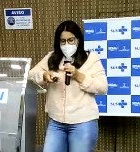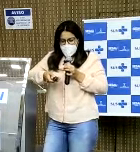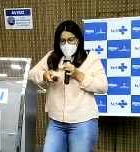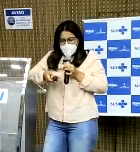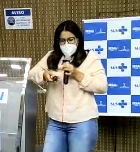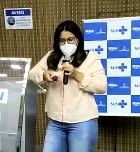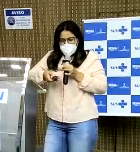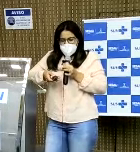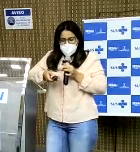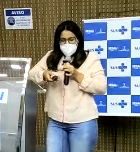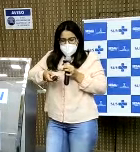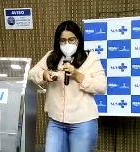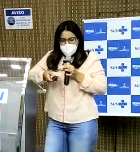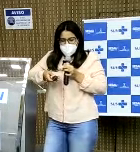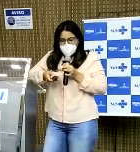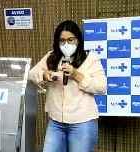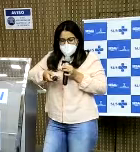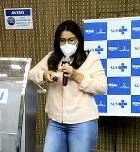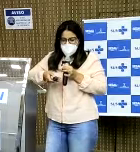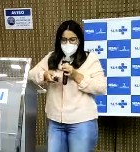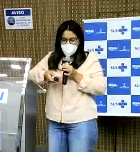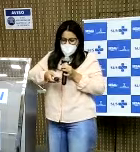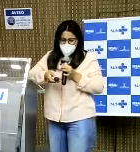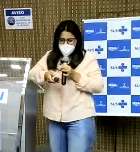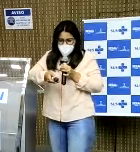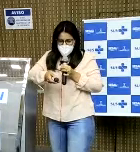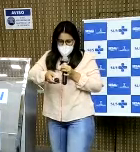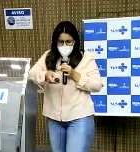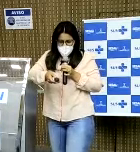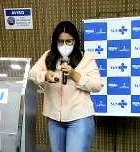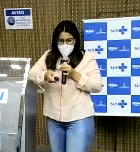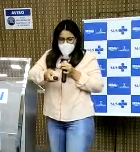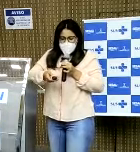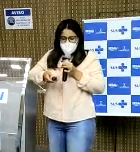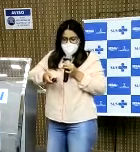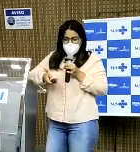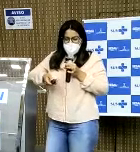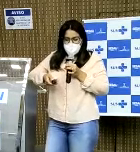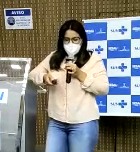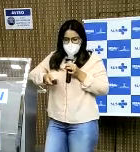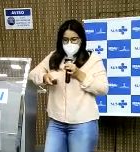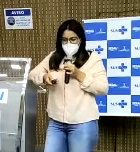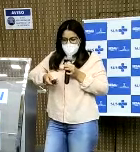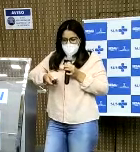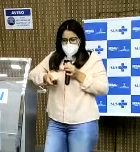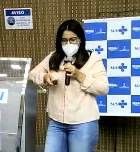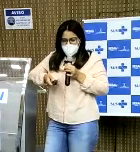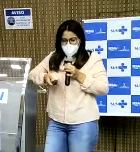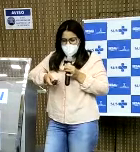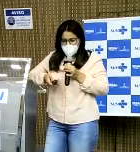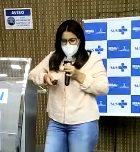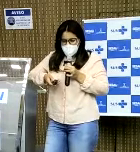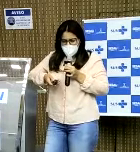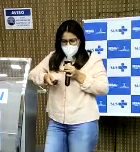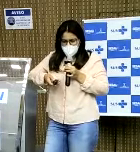até a 12ª semana de gestação, 99% em 2020, 37% no primeiro